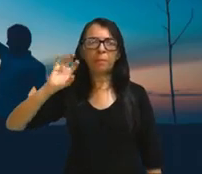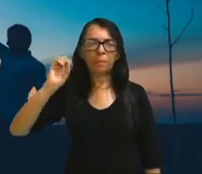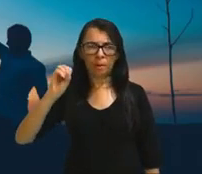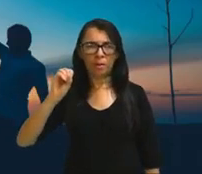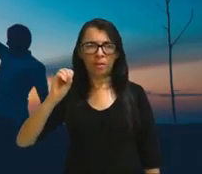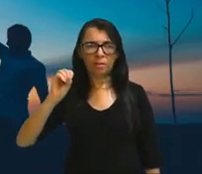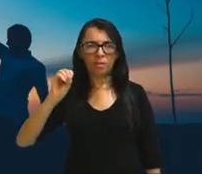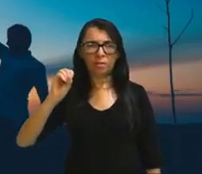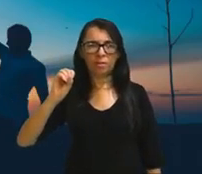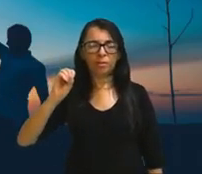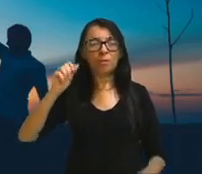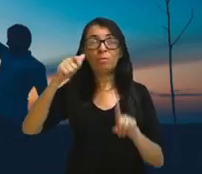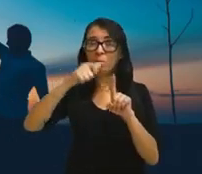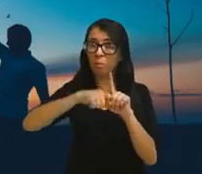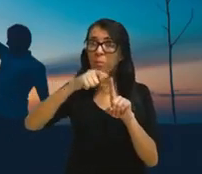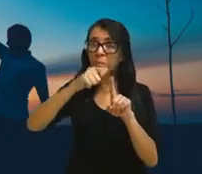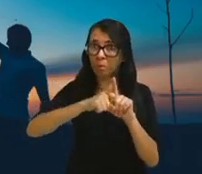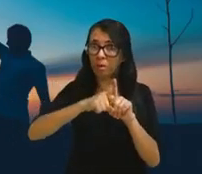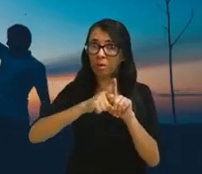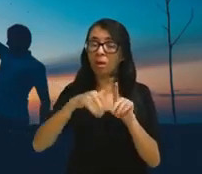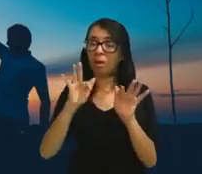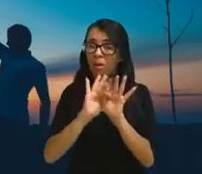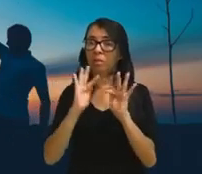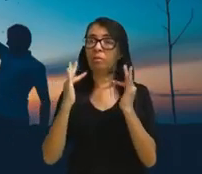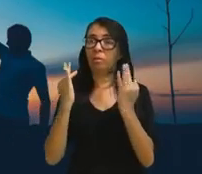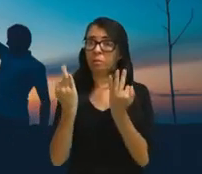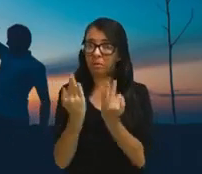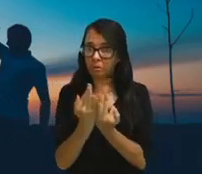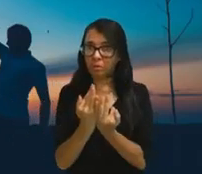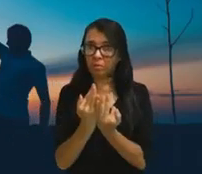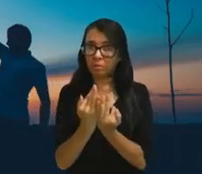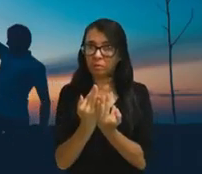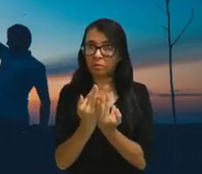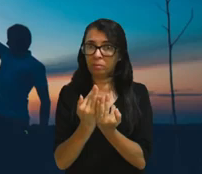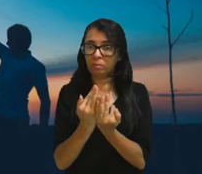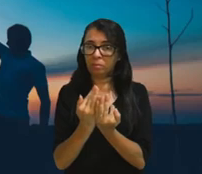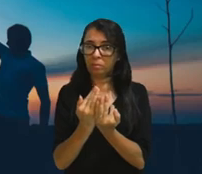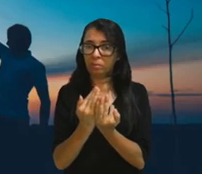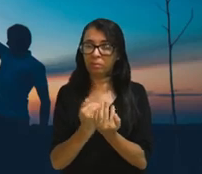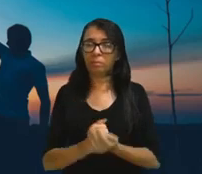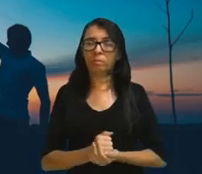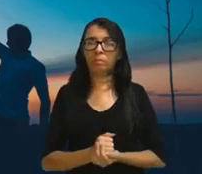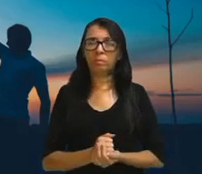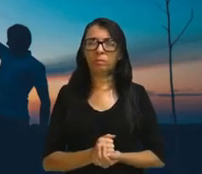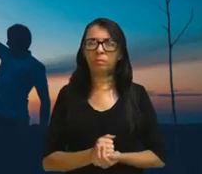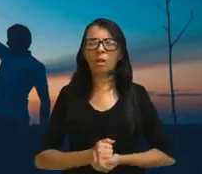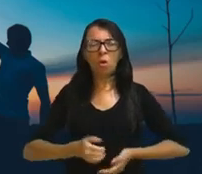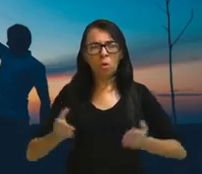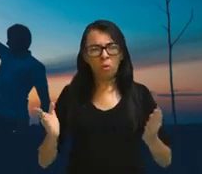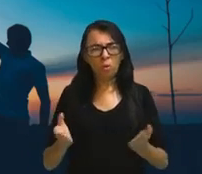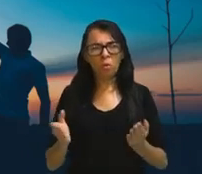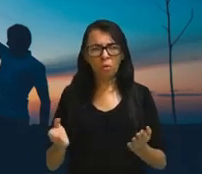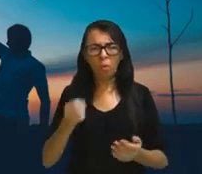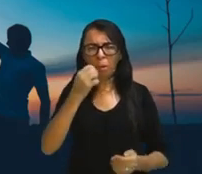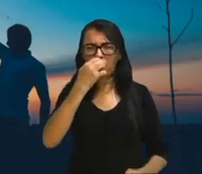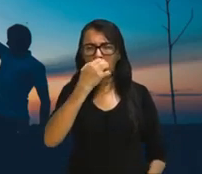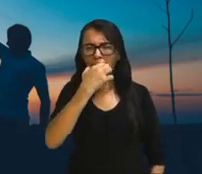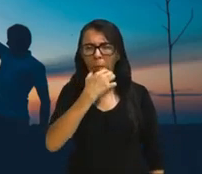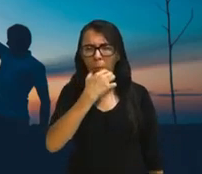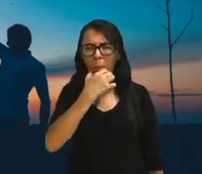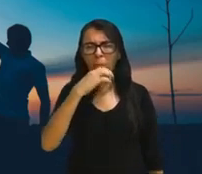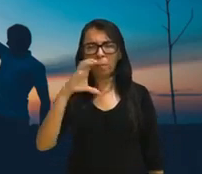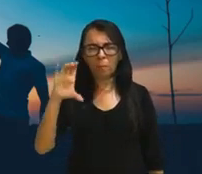família. Família é algo importante, é algo que uma instituição criada por